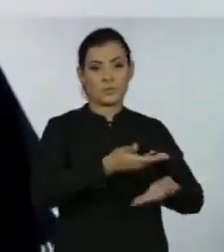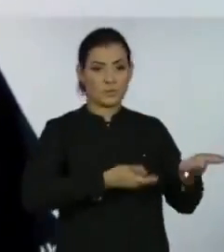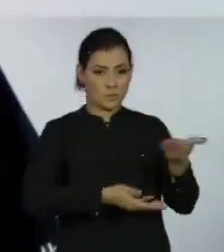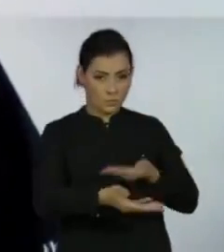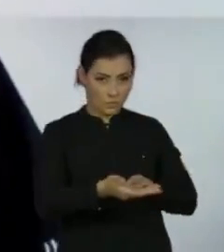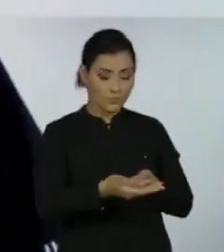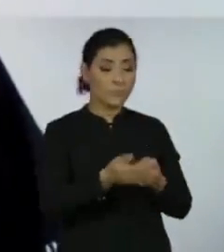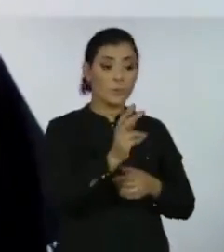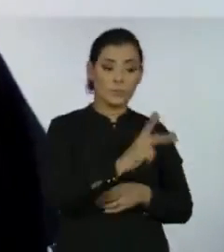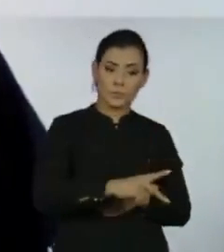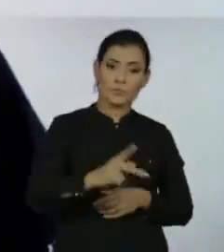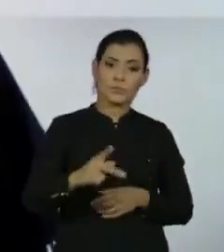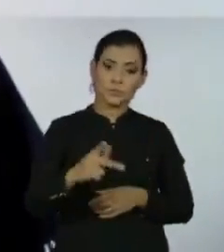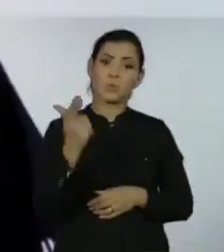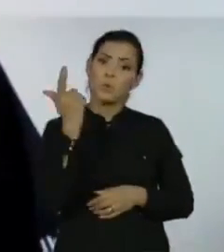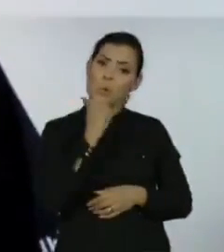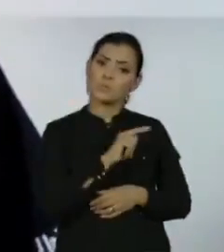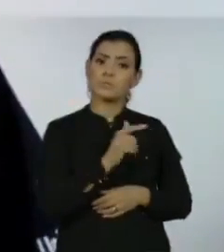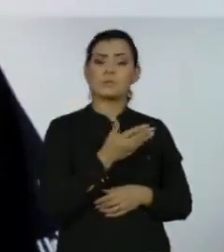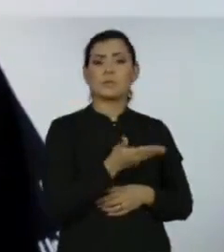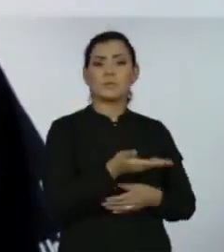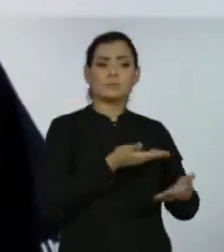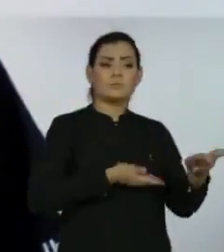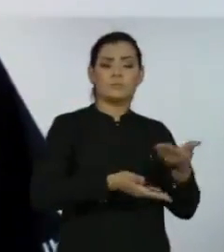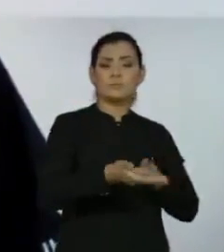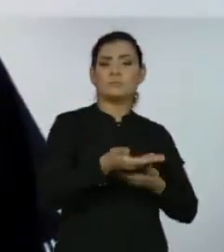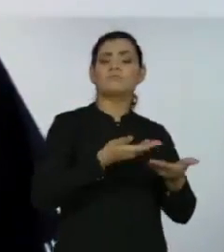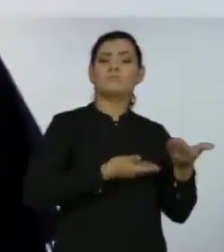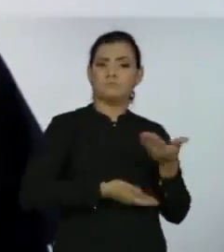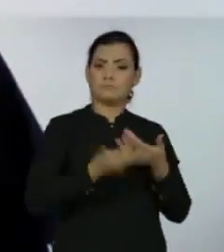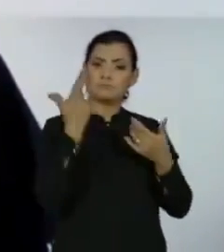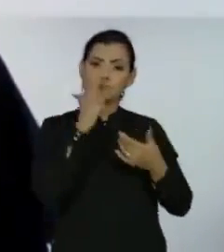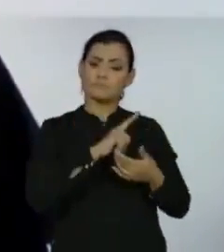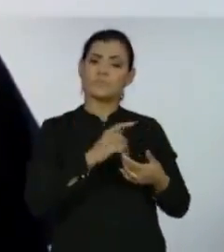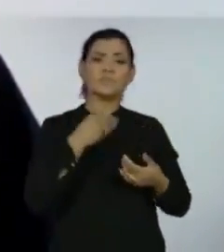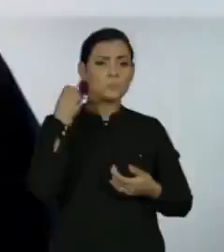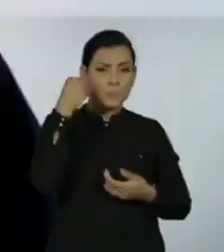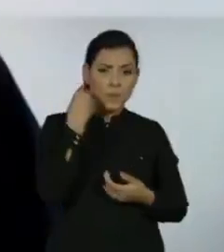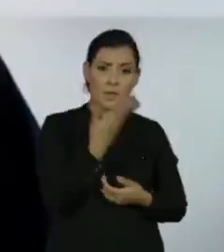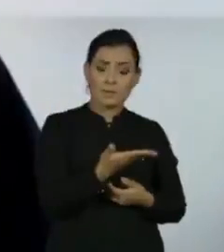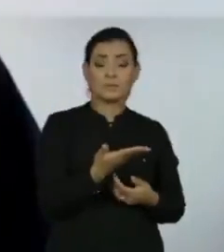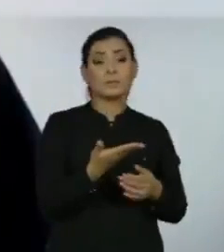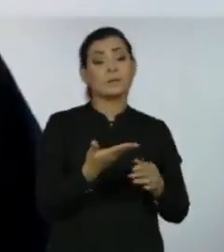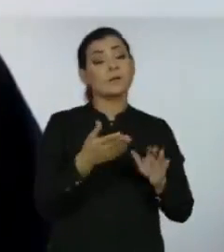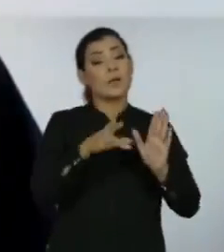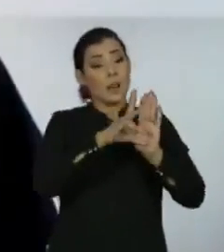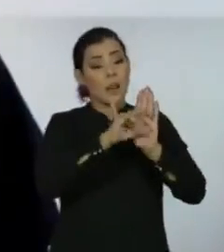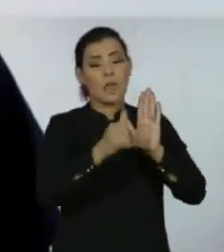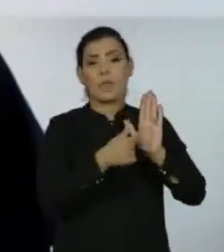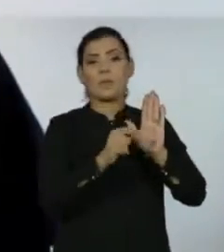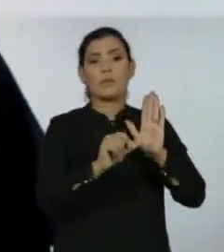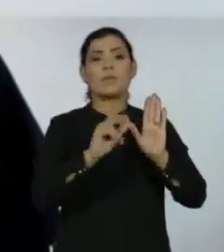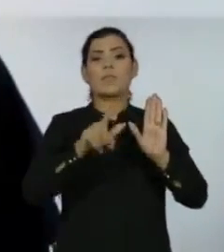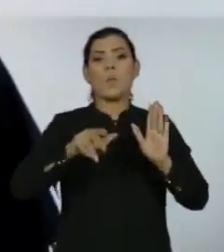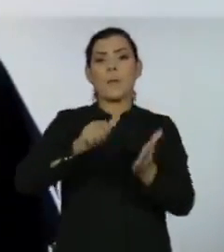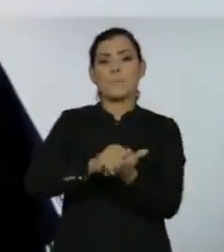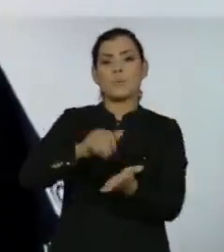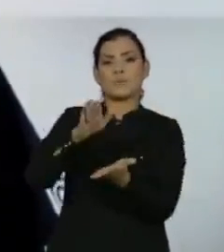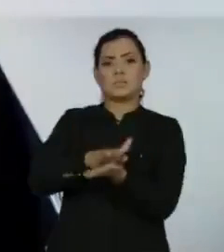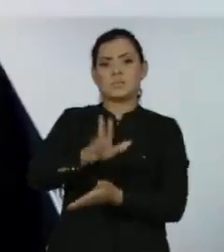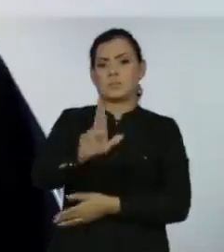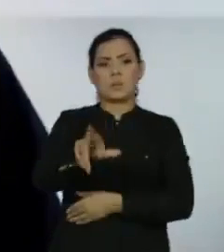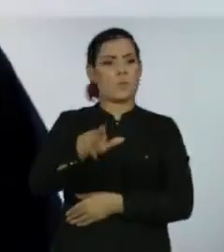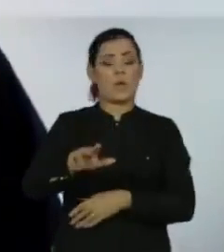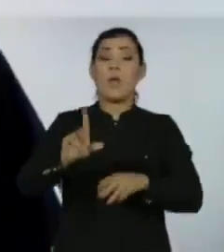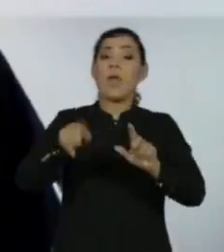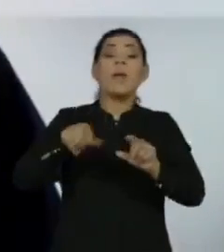né? Que os professores possam também estar habilitados. Não é desejável, mas é uma lei que não é para punir, é uma lei